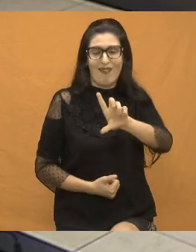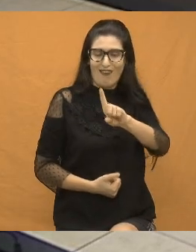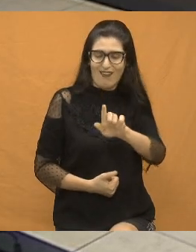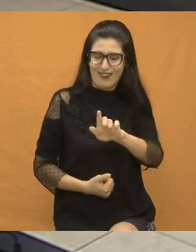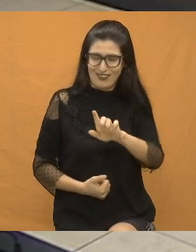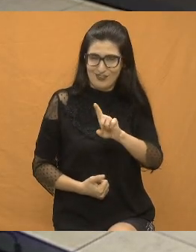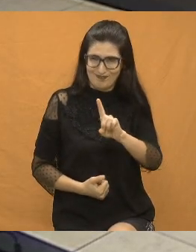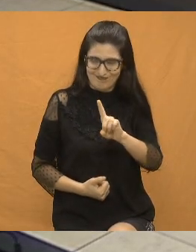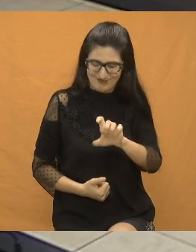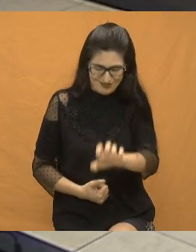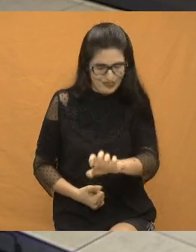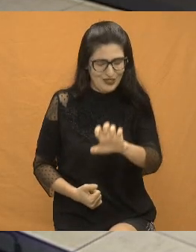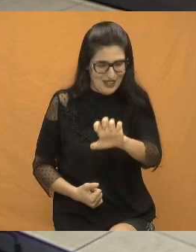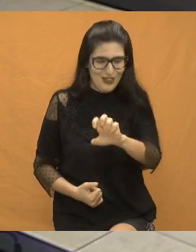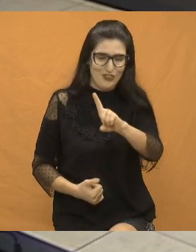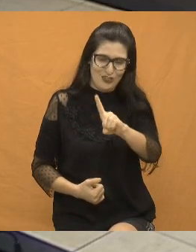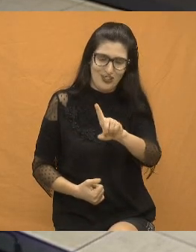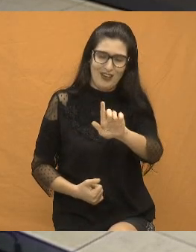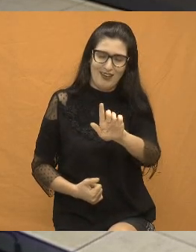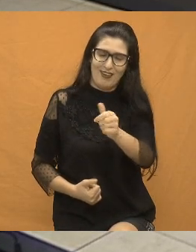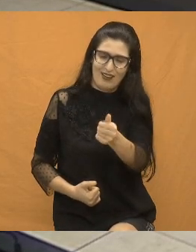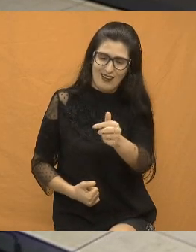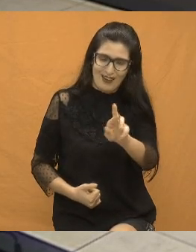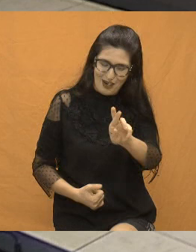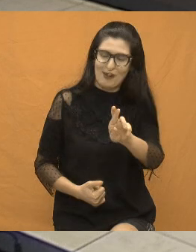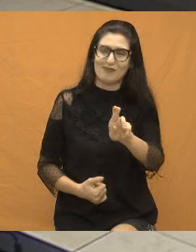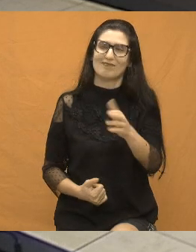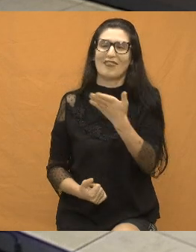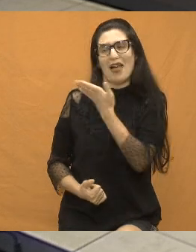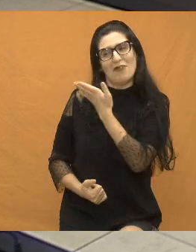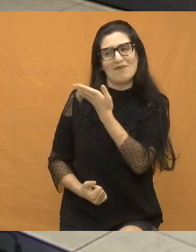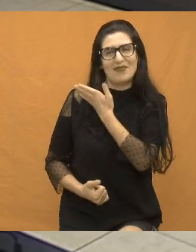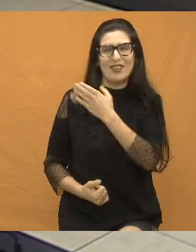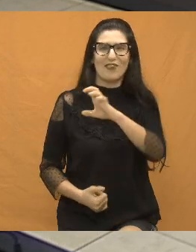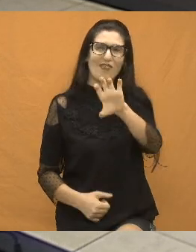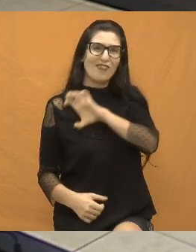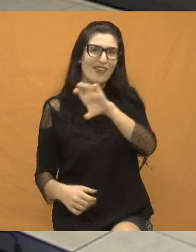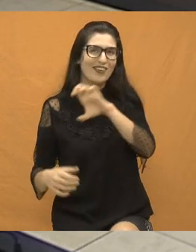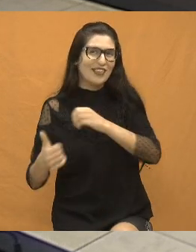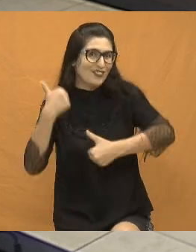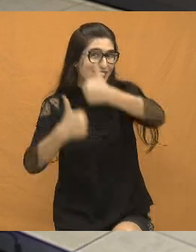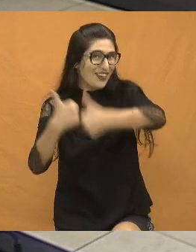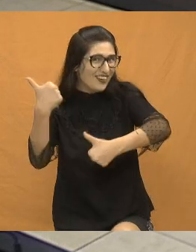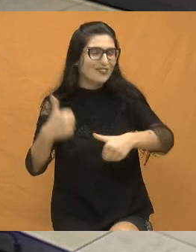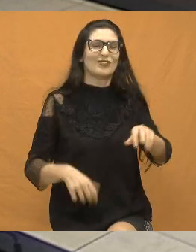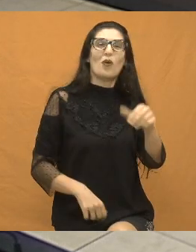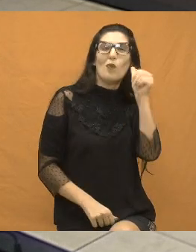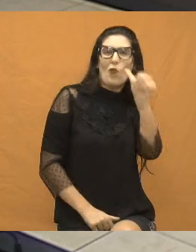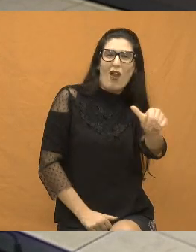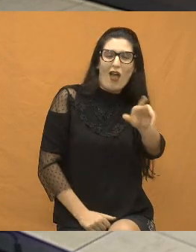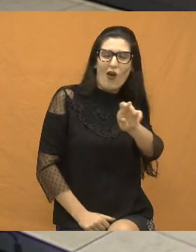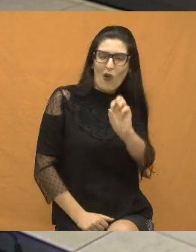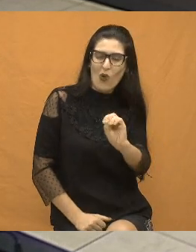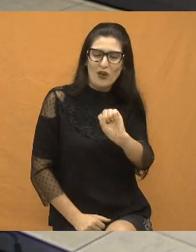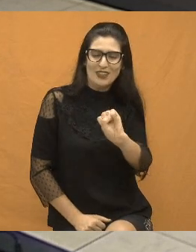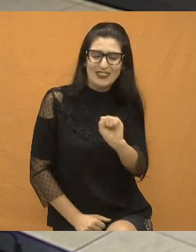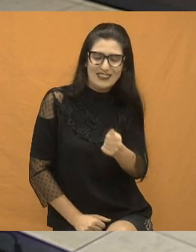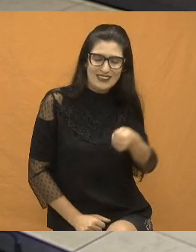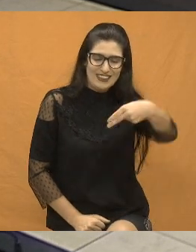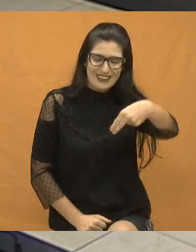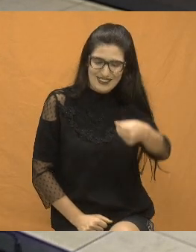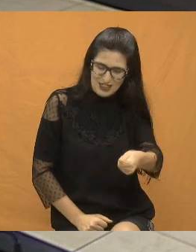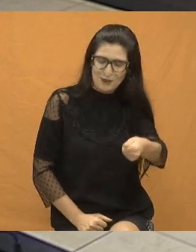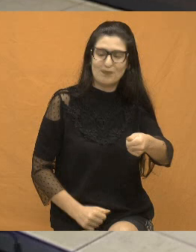amigo corintiano, a nossa secretária de Finanças, Rossana Vasques. Sejam muito bem-vindos aqui. E o Priante,